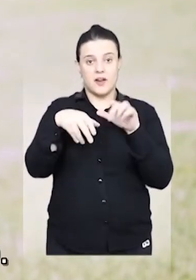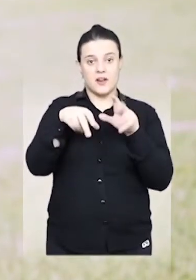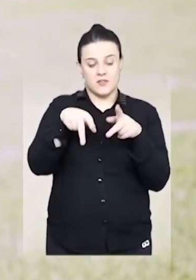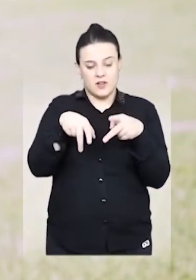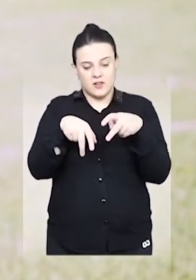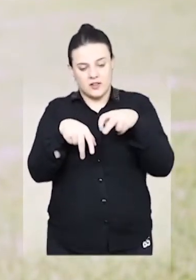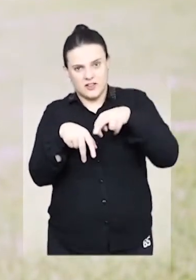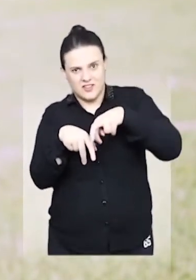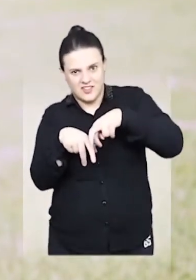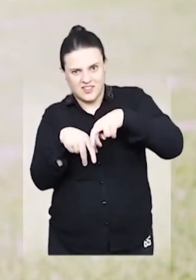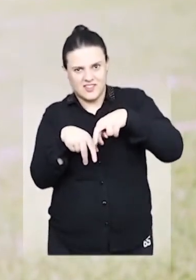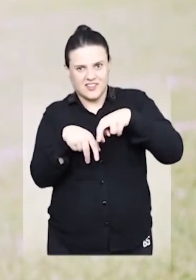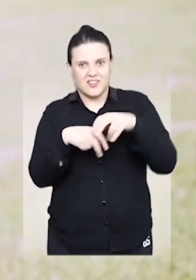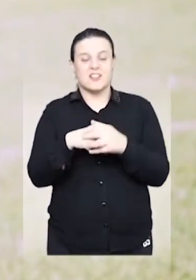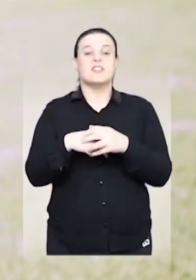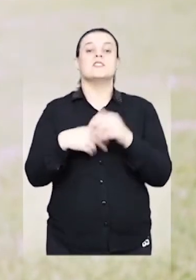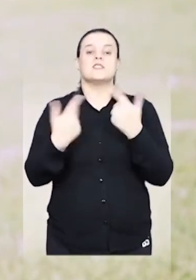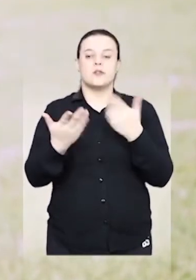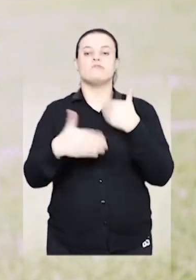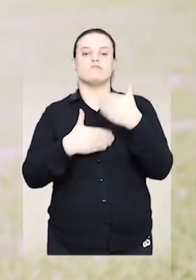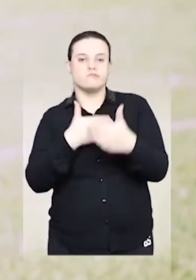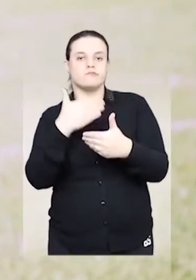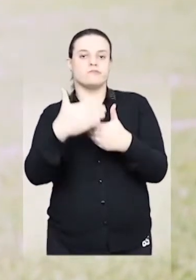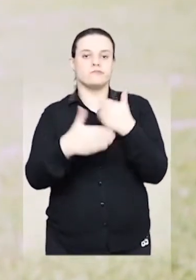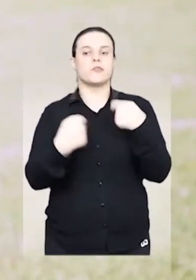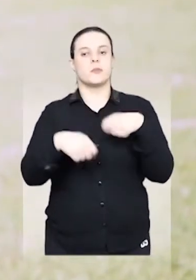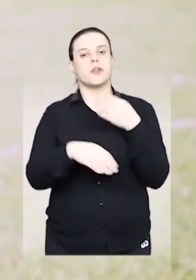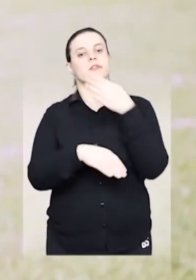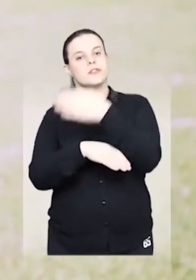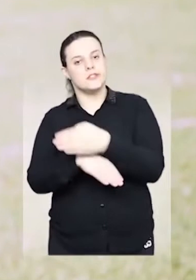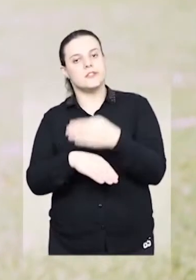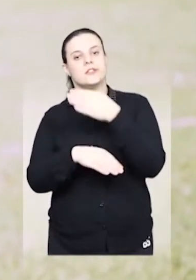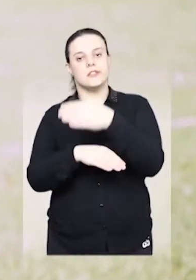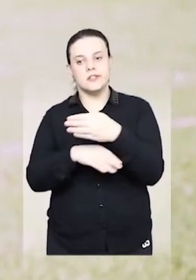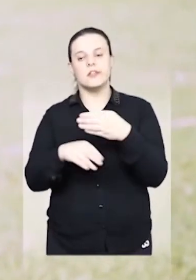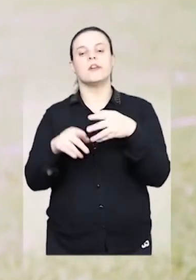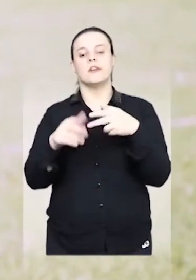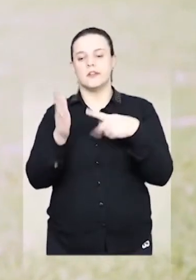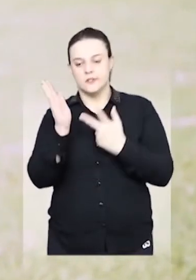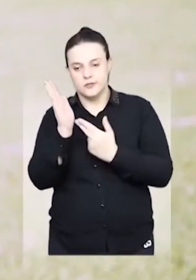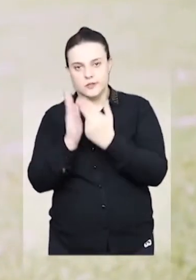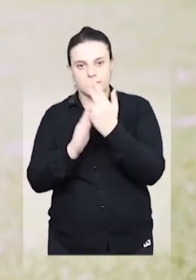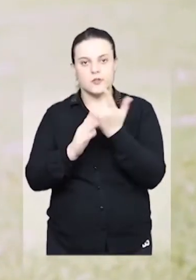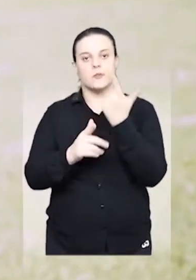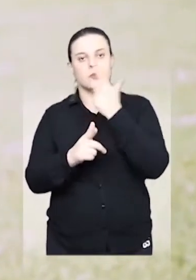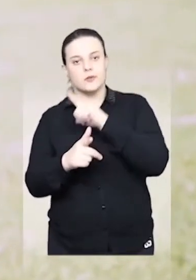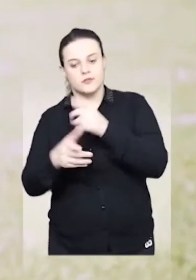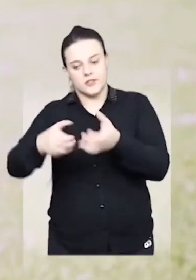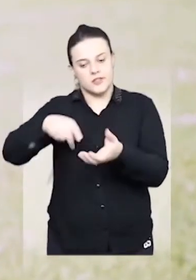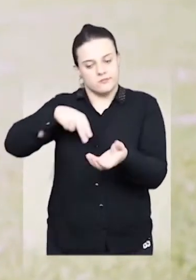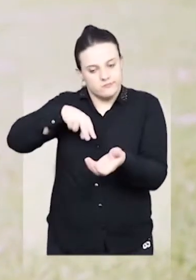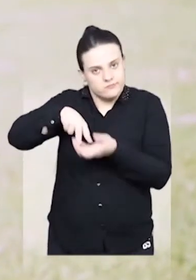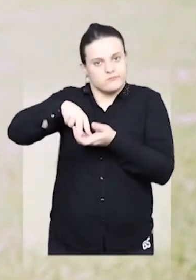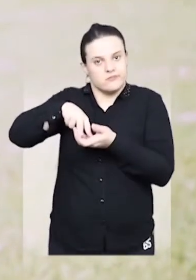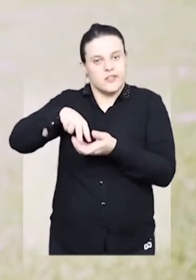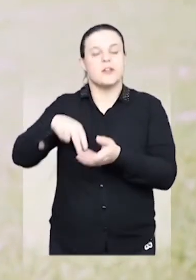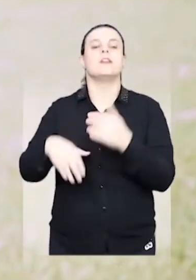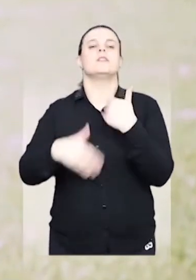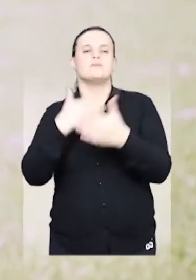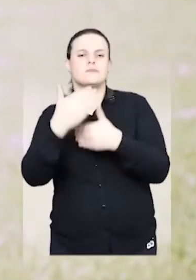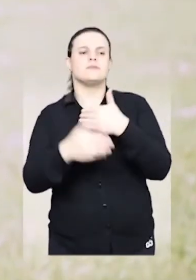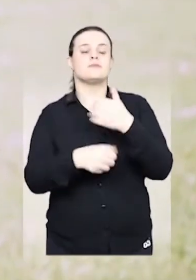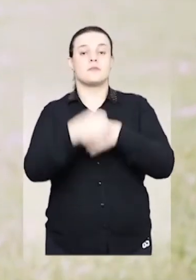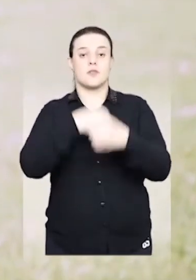tempo. Então, em períodos eu tinha que alinhar a perna para conseguir usar uma órtese e tudo mais. E